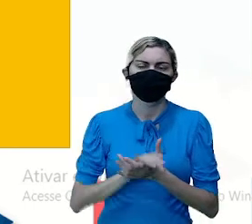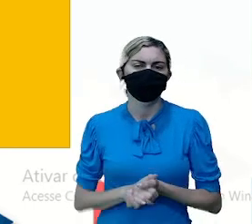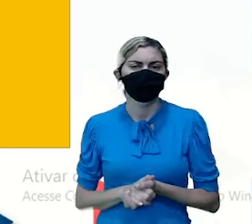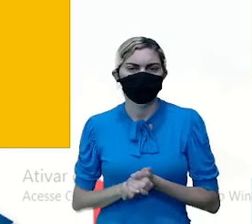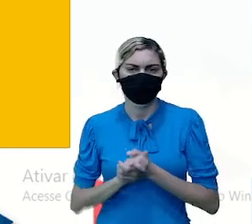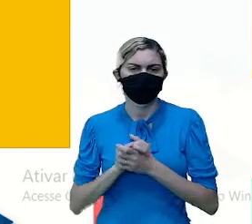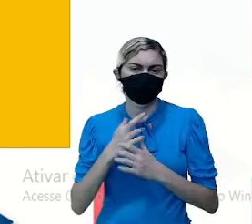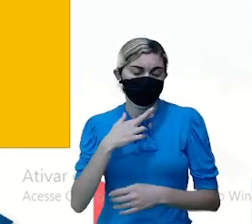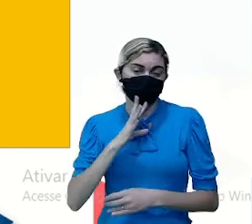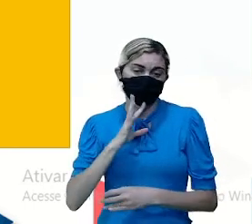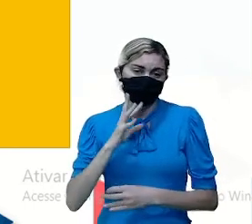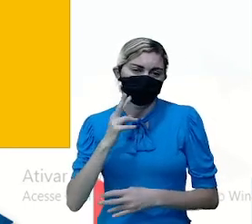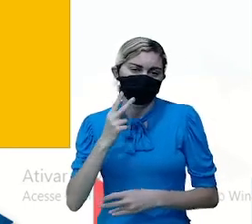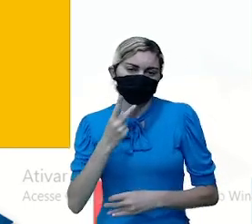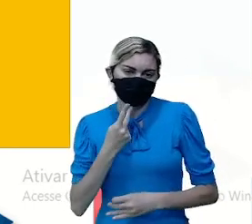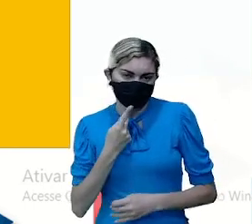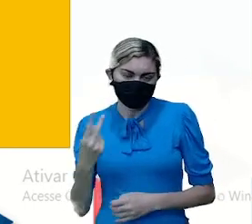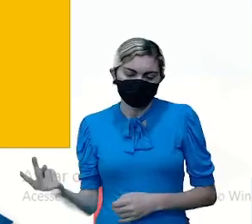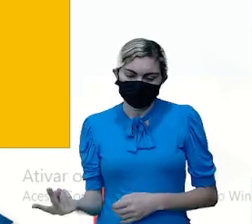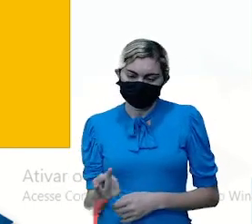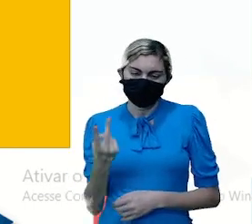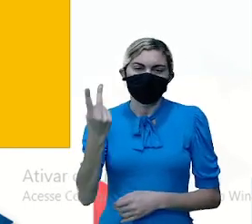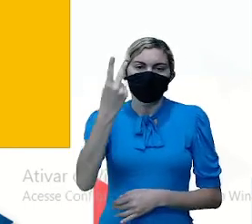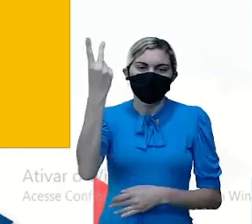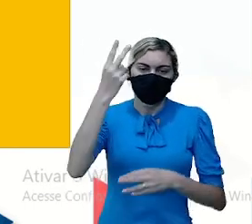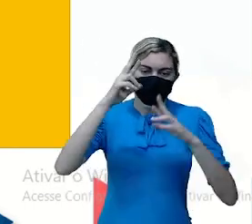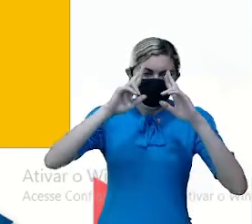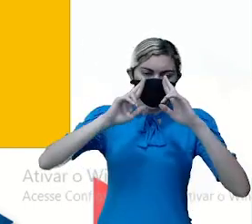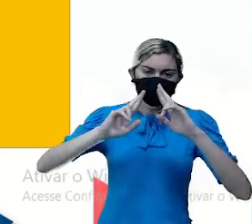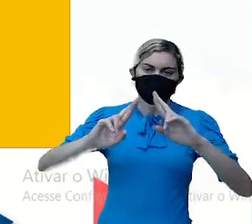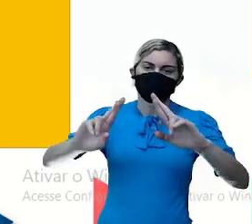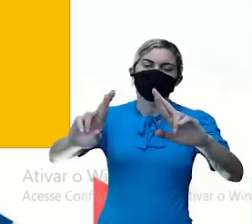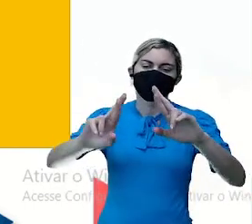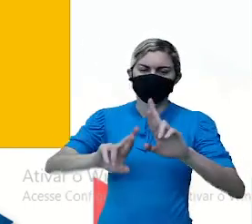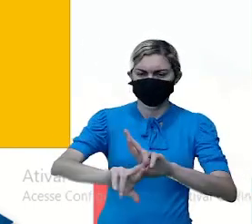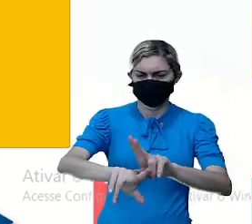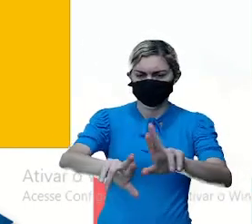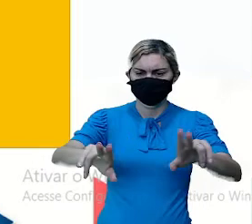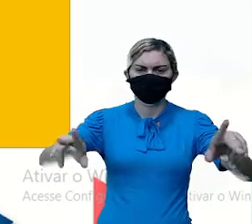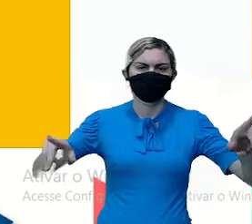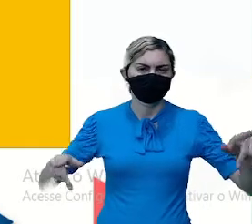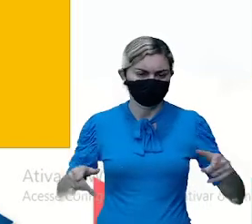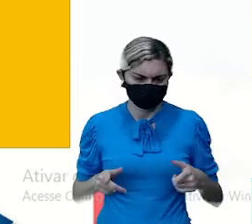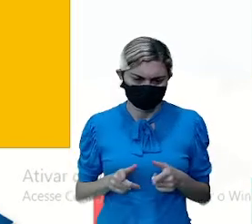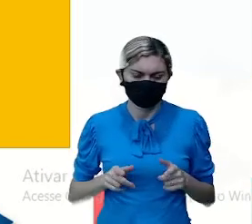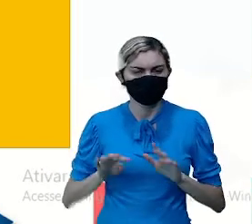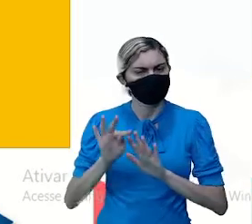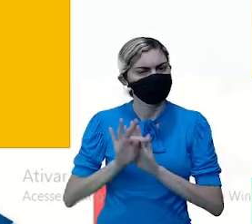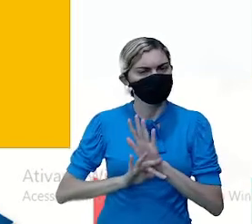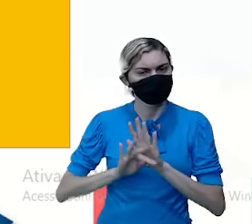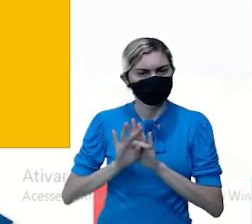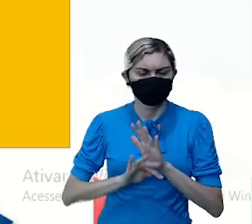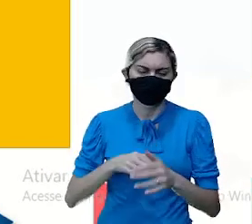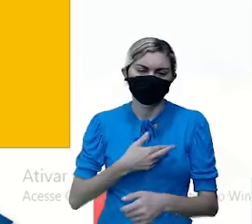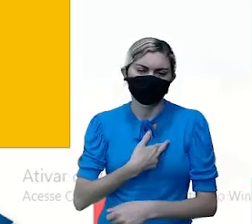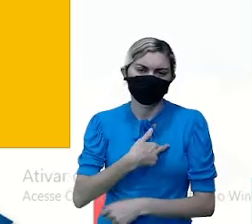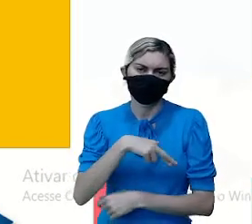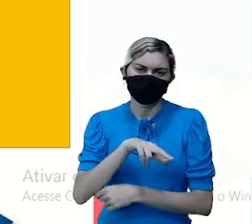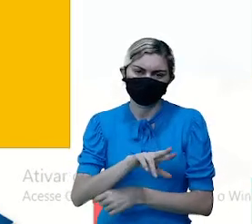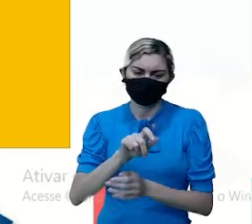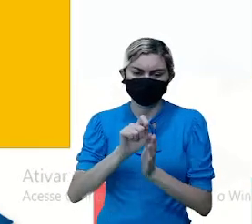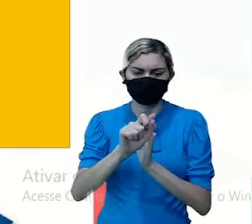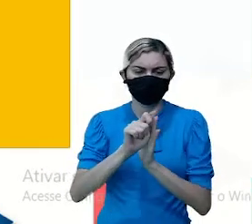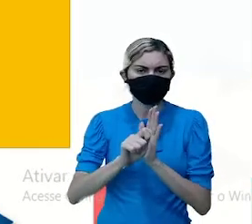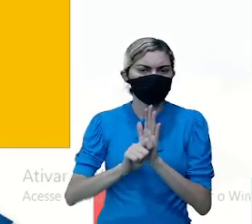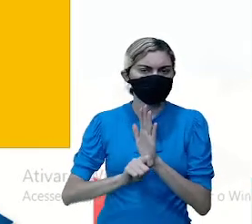ver, reconhecer, valorizar, respeitar a diversidade de textos religiosos